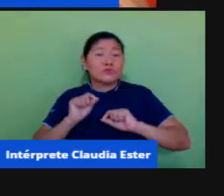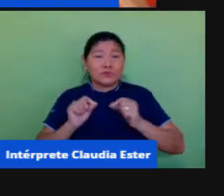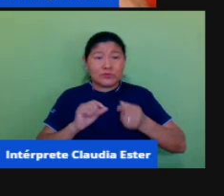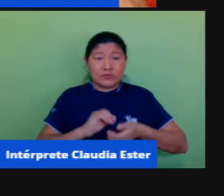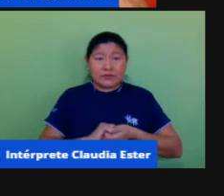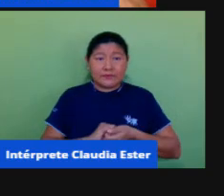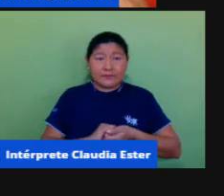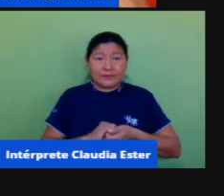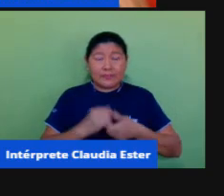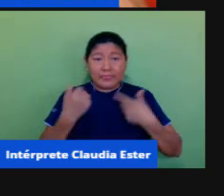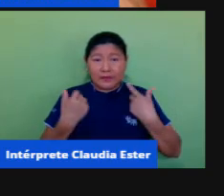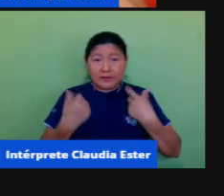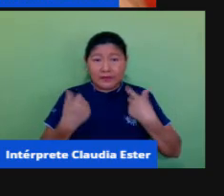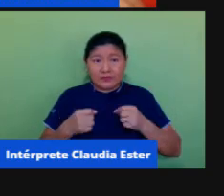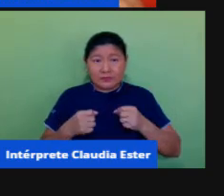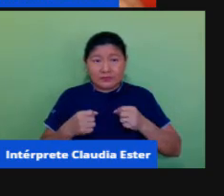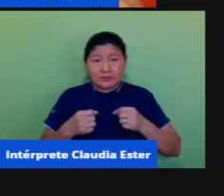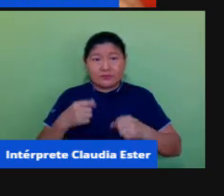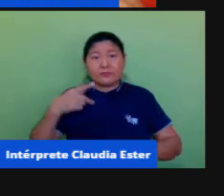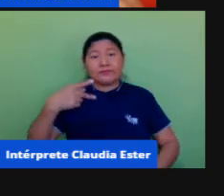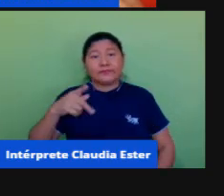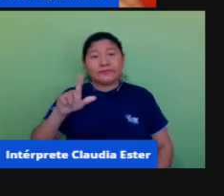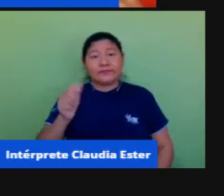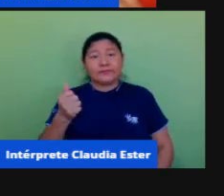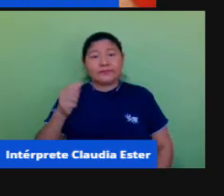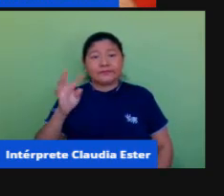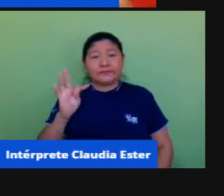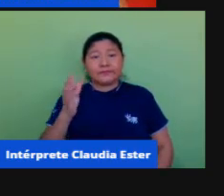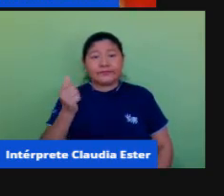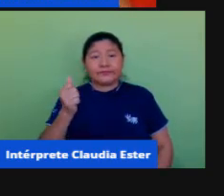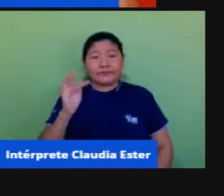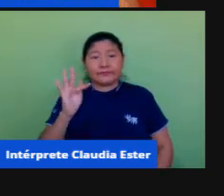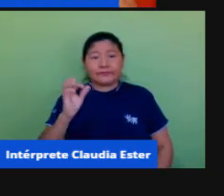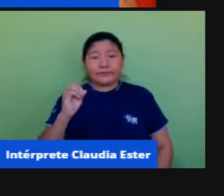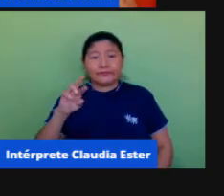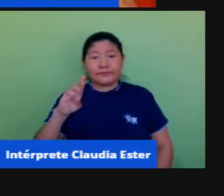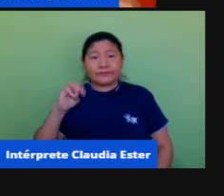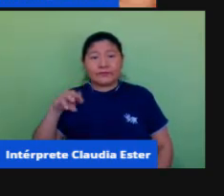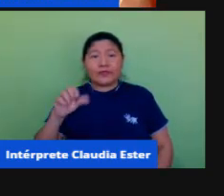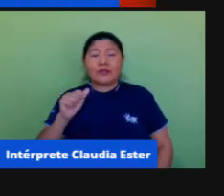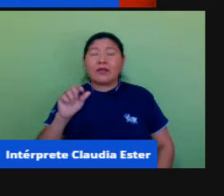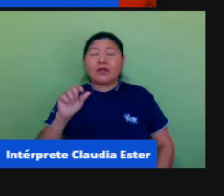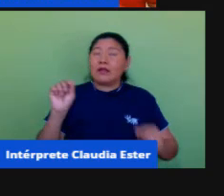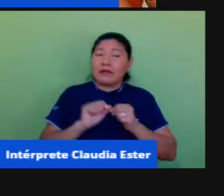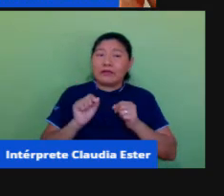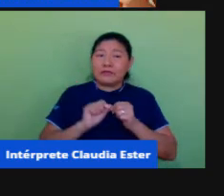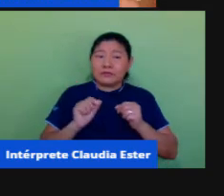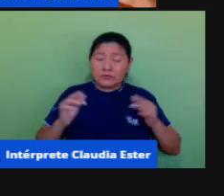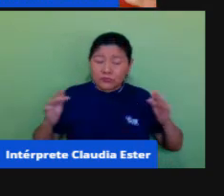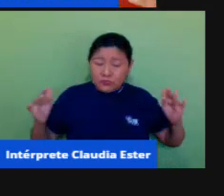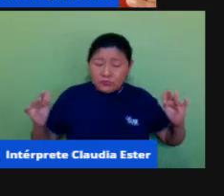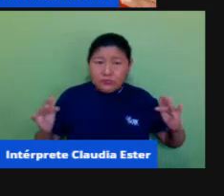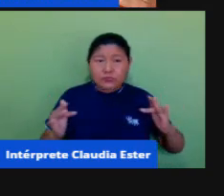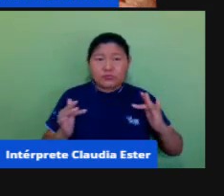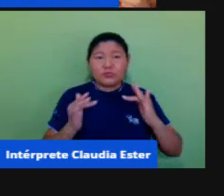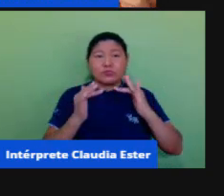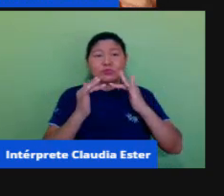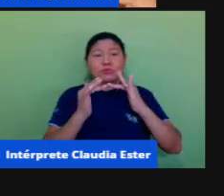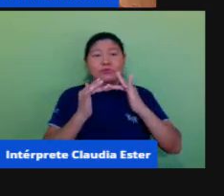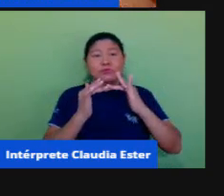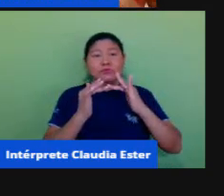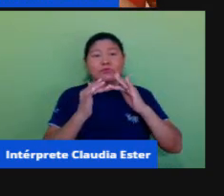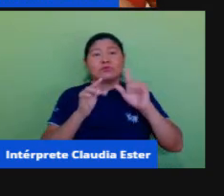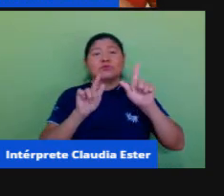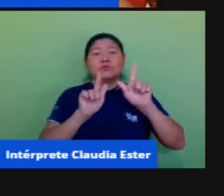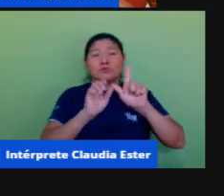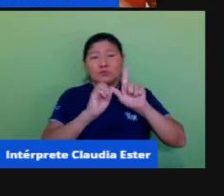uma plataforma em que eu possa fazer essa interface. E o Google Sala de Aula, ele